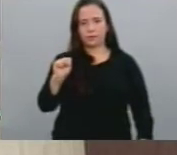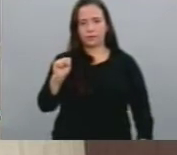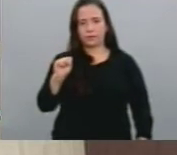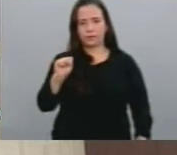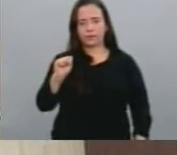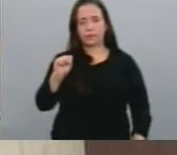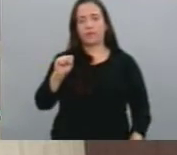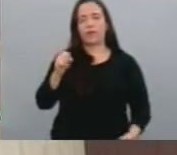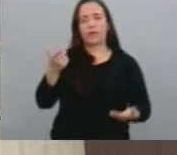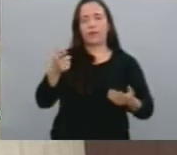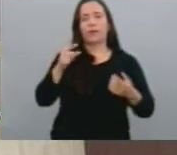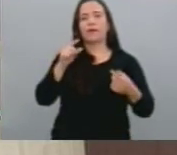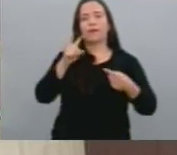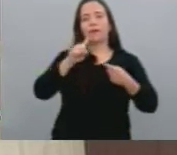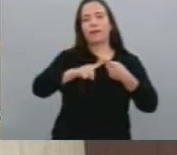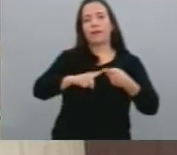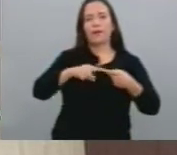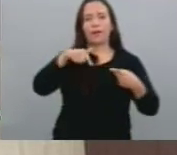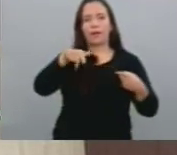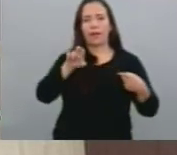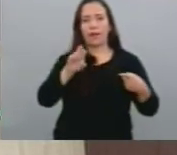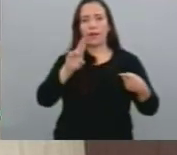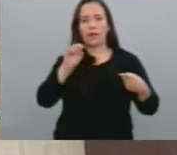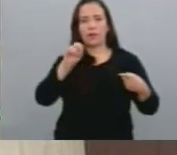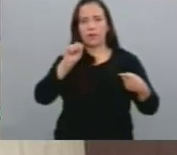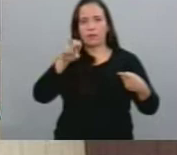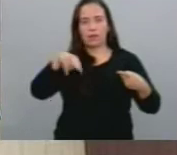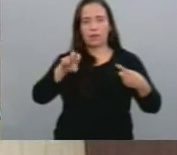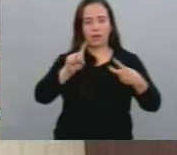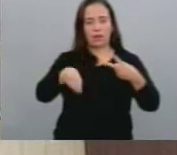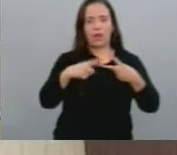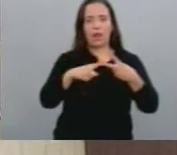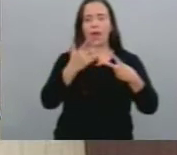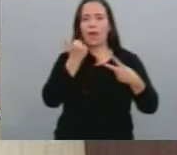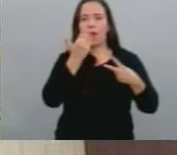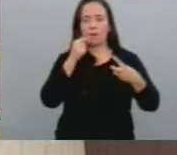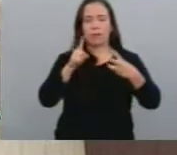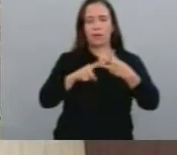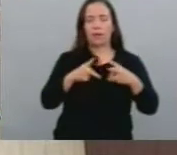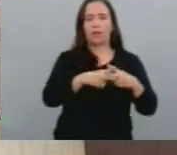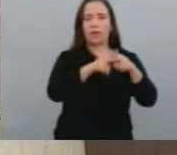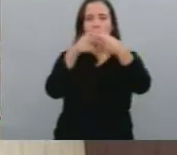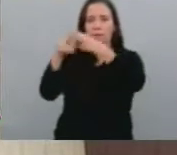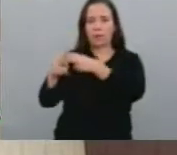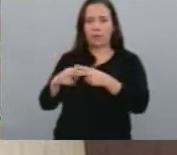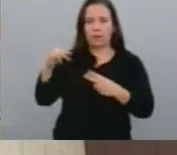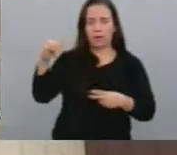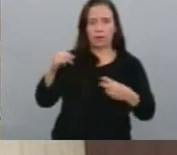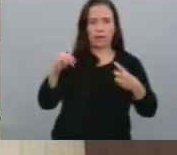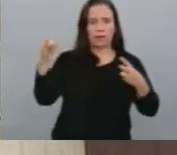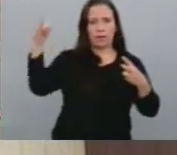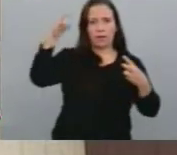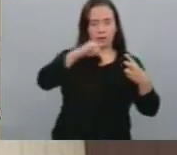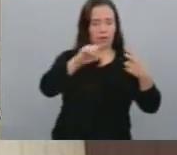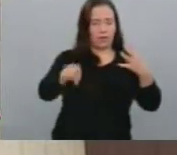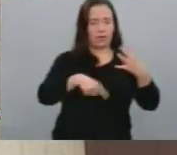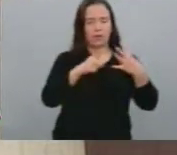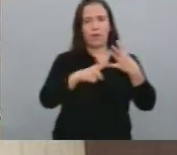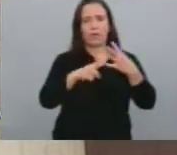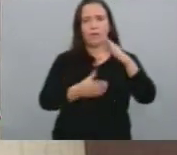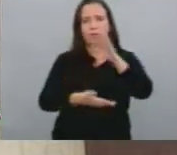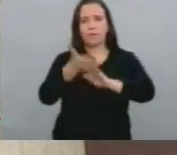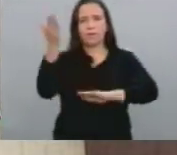da querosene de aviação, da alimentação, da compra de peça, da compra de aeronave, de